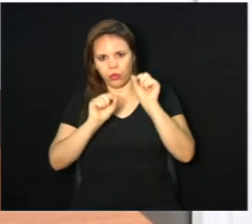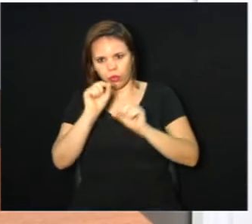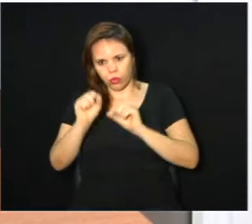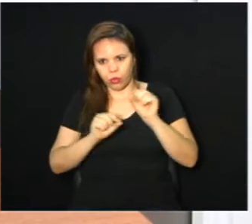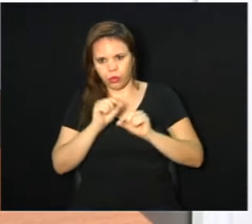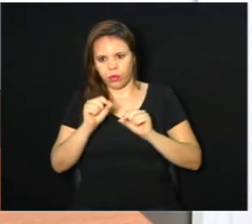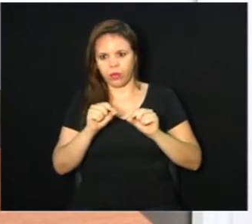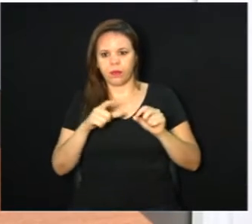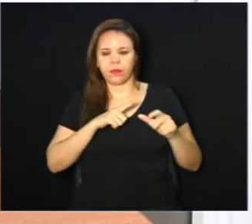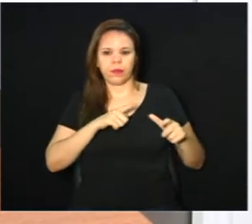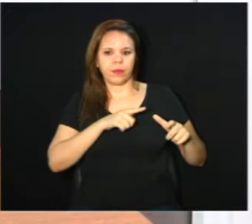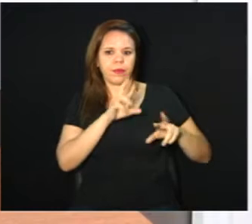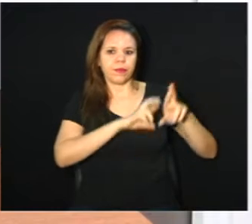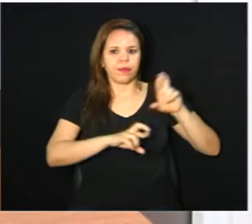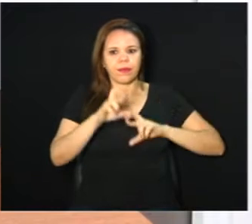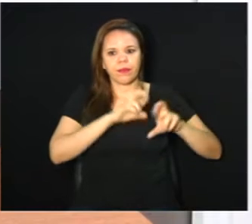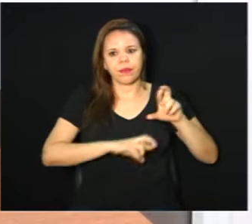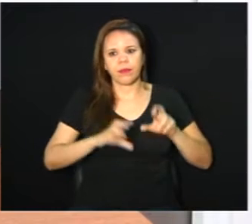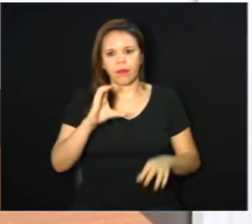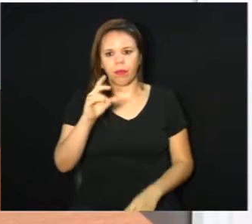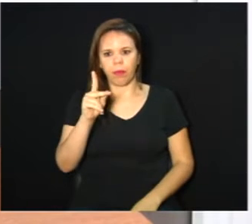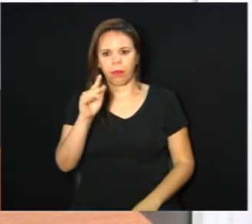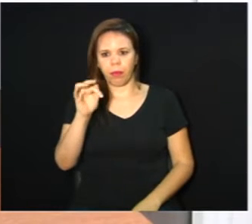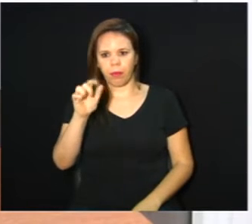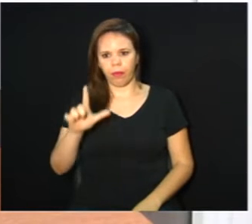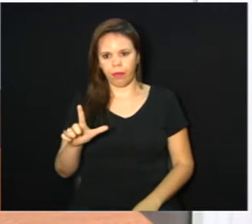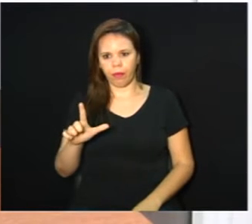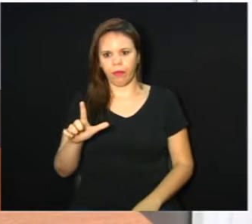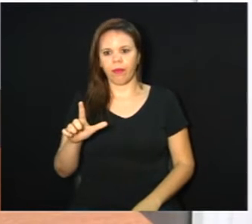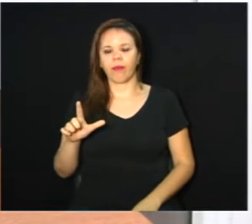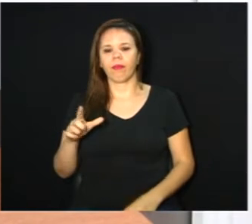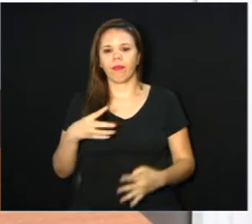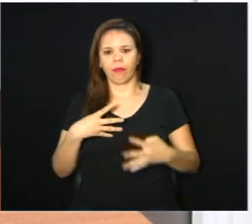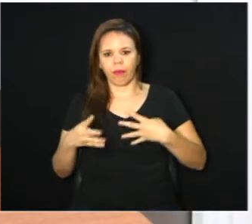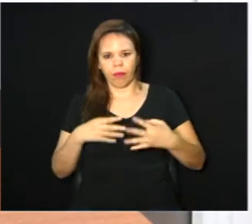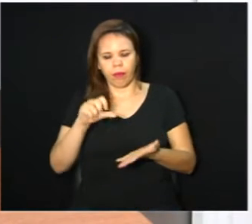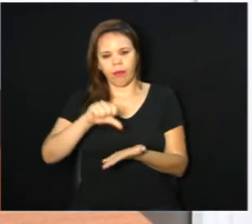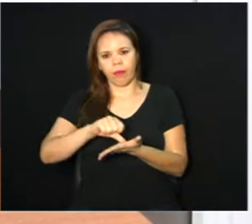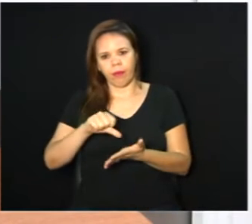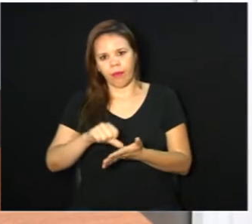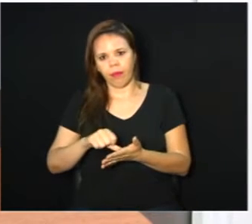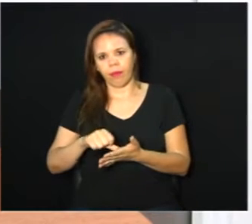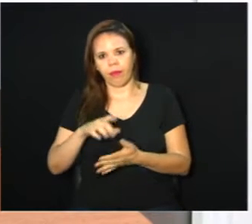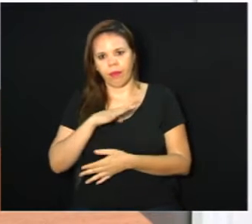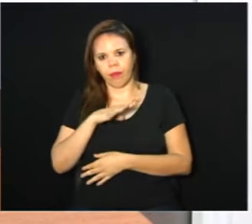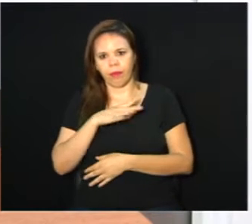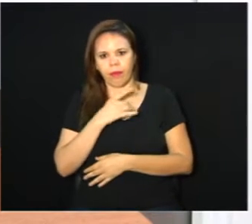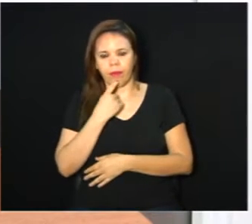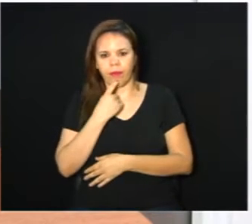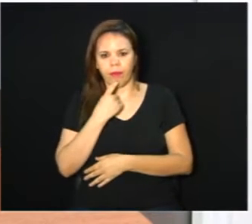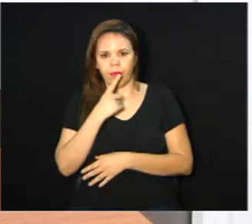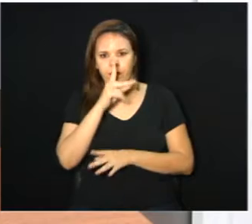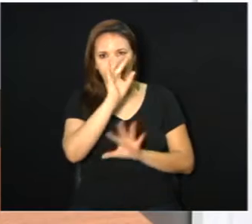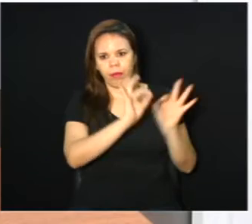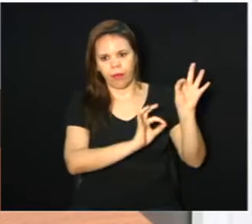que a CPFL vem desenvolvendo no distrito de Barão Geraldo, aqui na nossa cidade. Esse projeto...